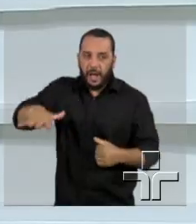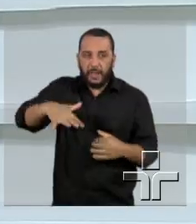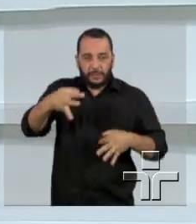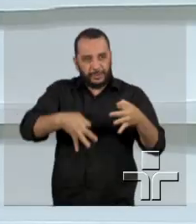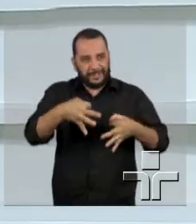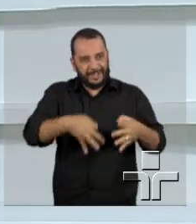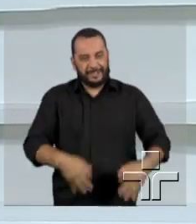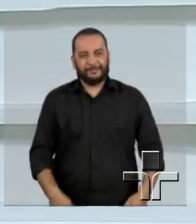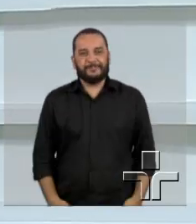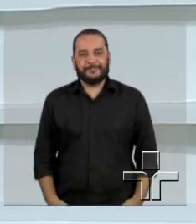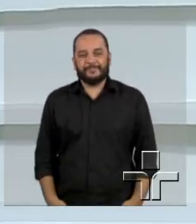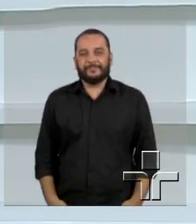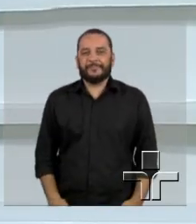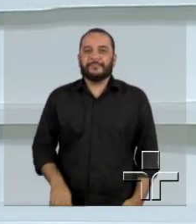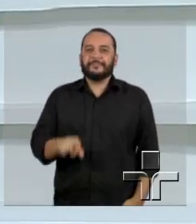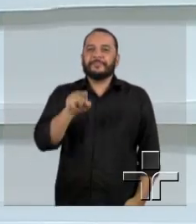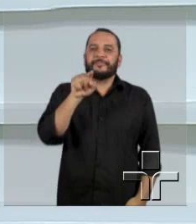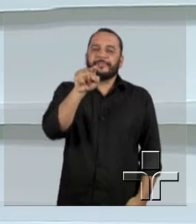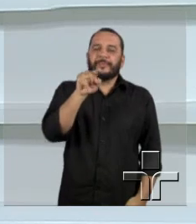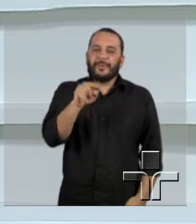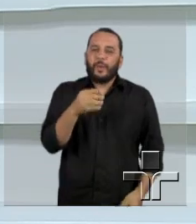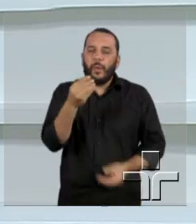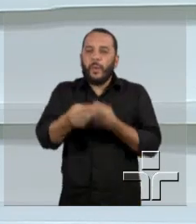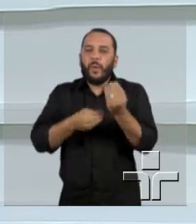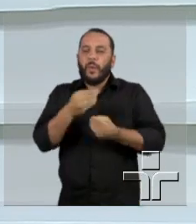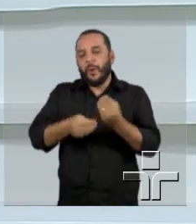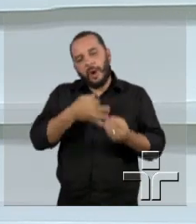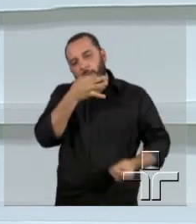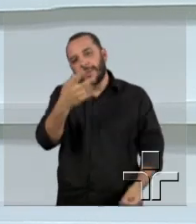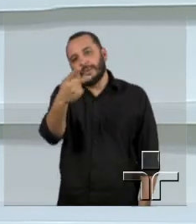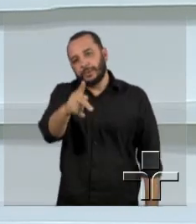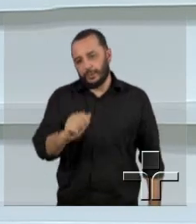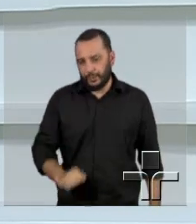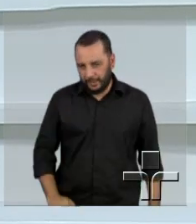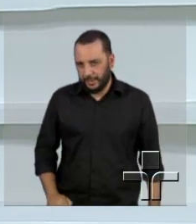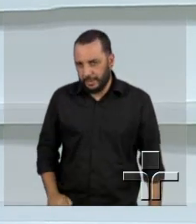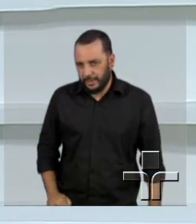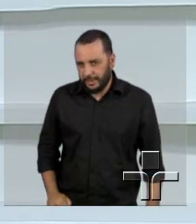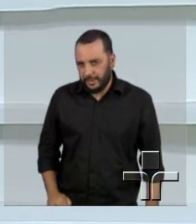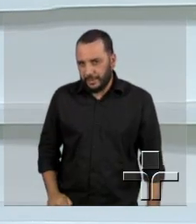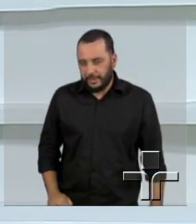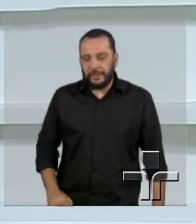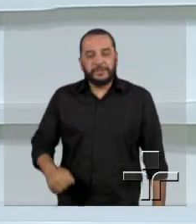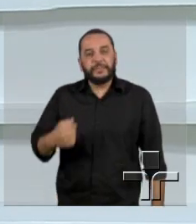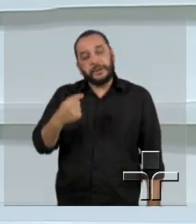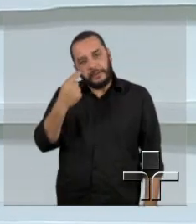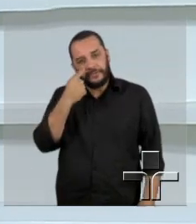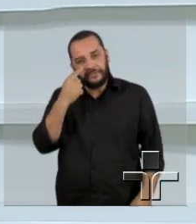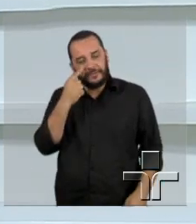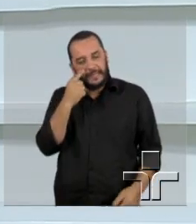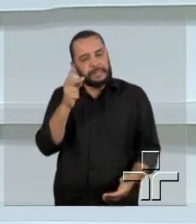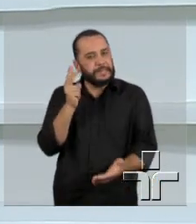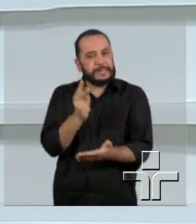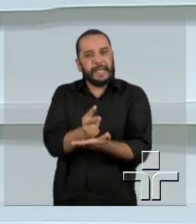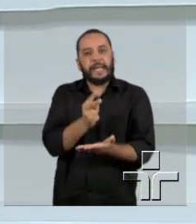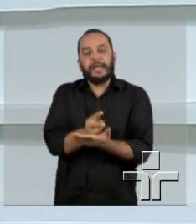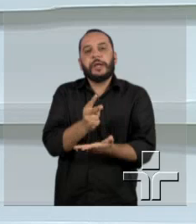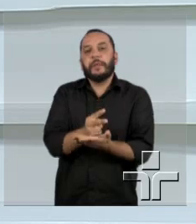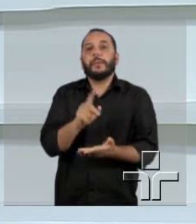Agora, ministro, como o senhor vê essa formulação que a gente ouve com tanta frequência,